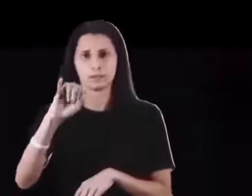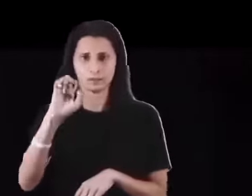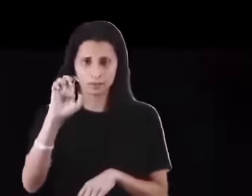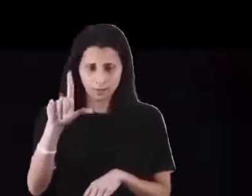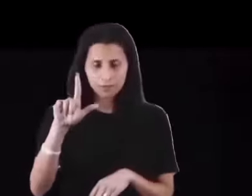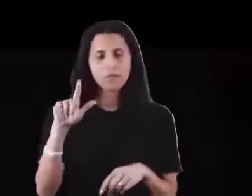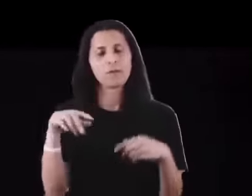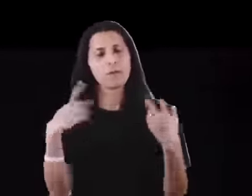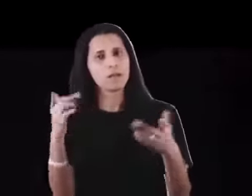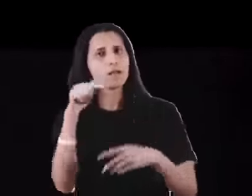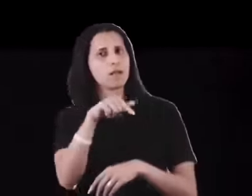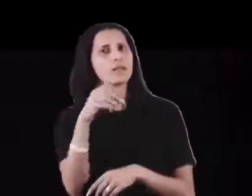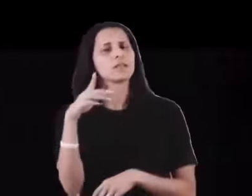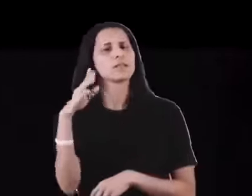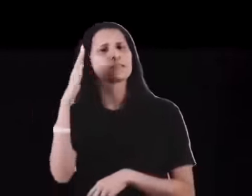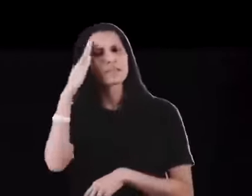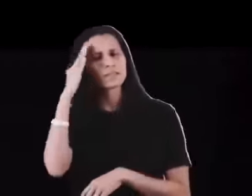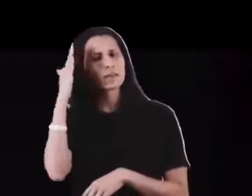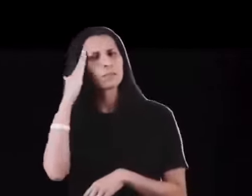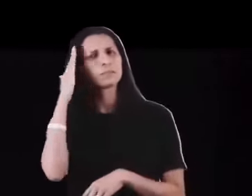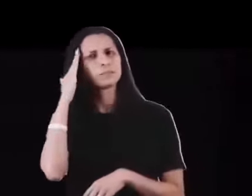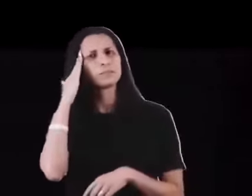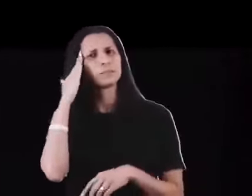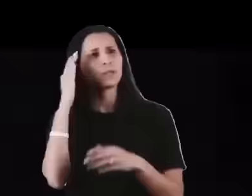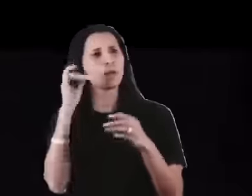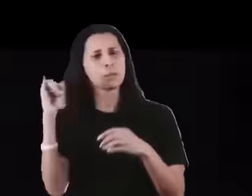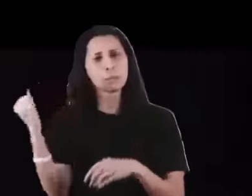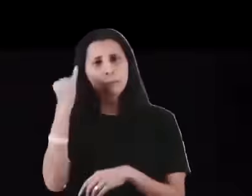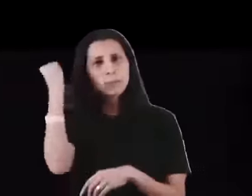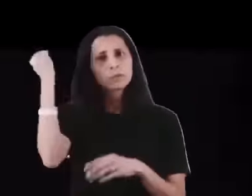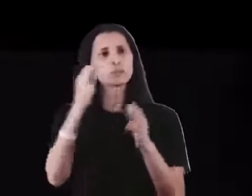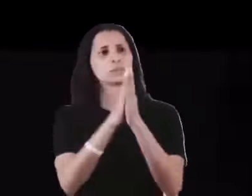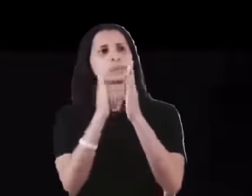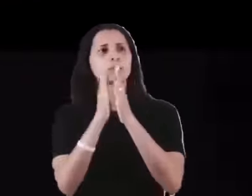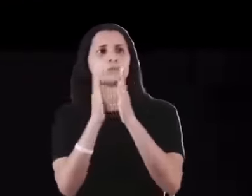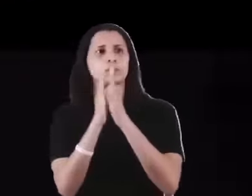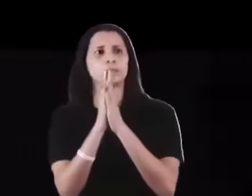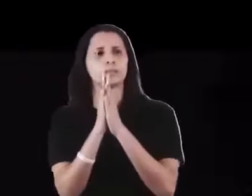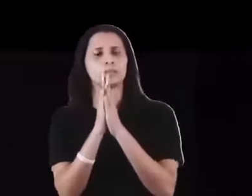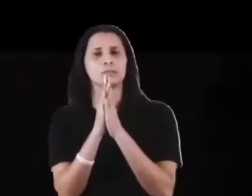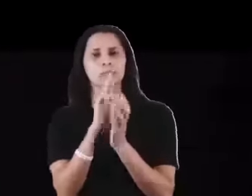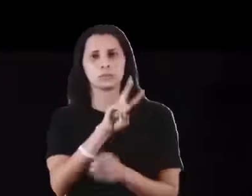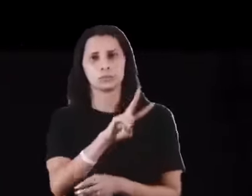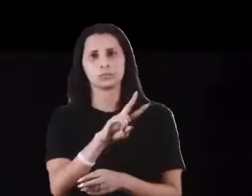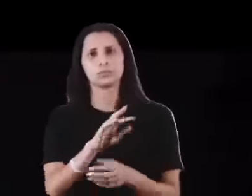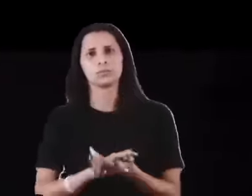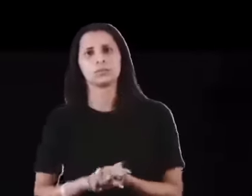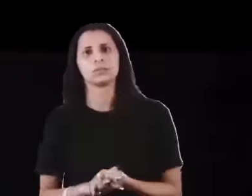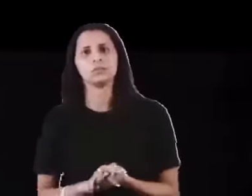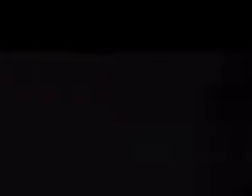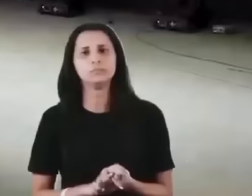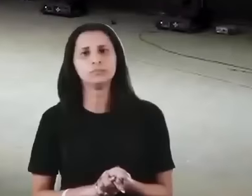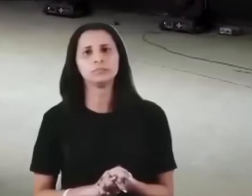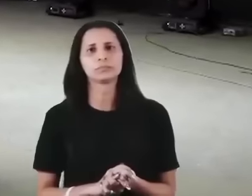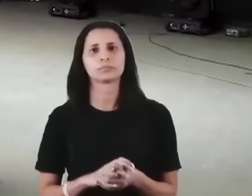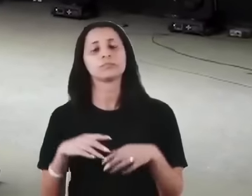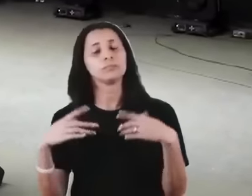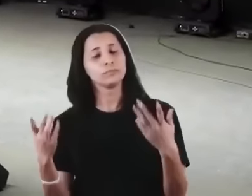mas ele não se deixou intimidar pelos leões na prática foram foi Sadraque